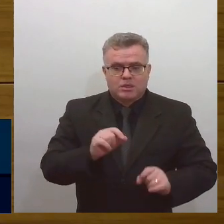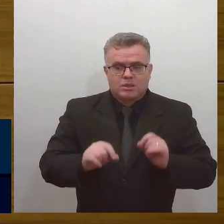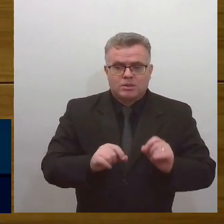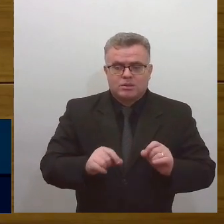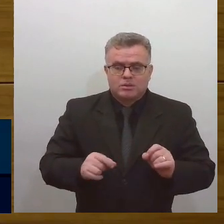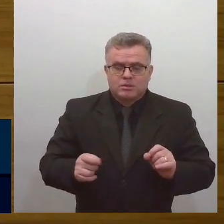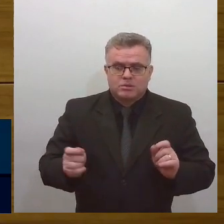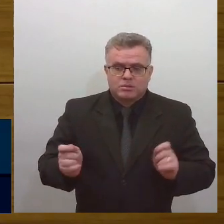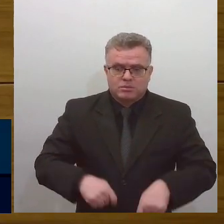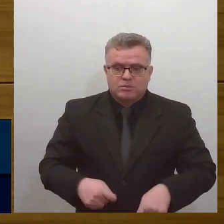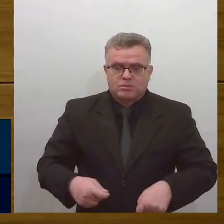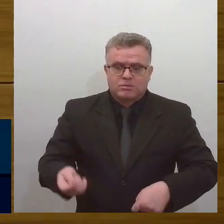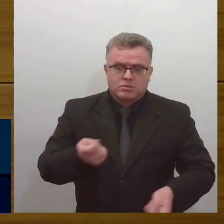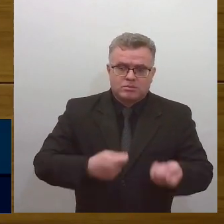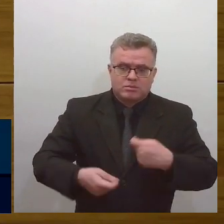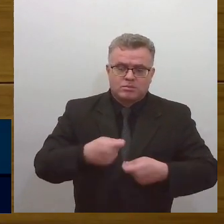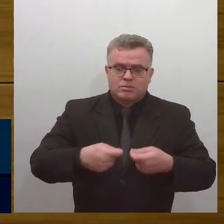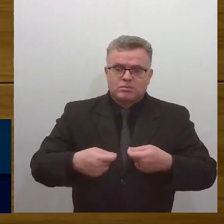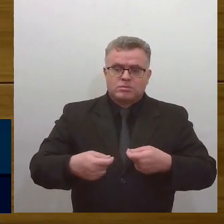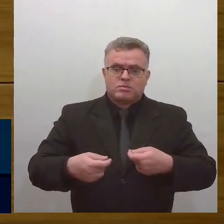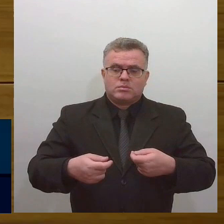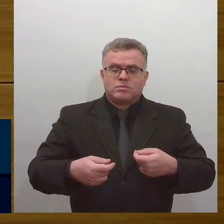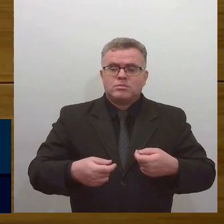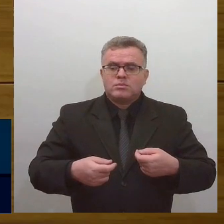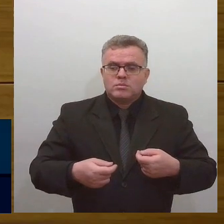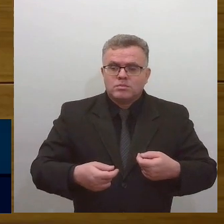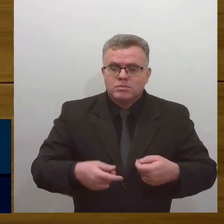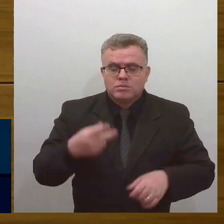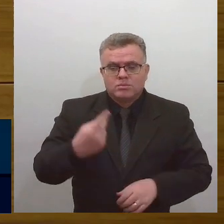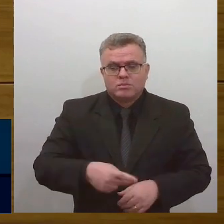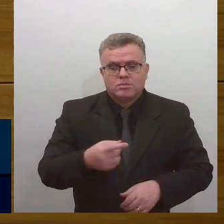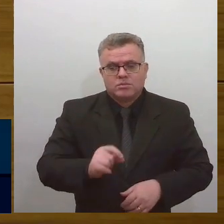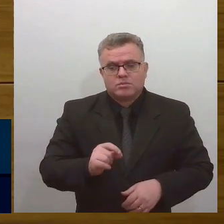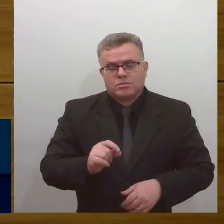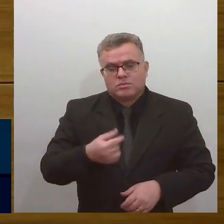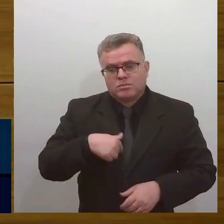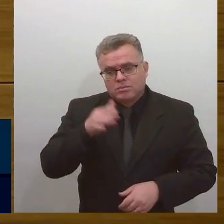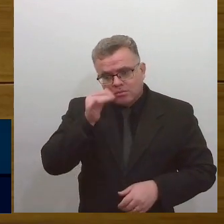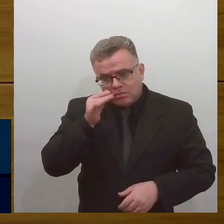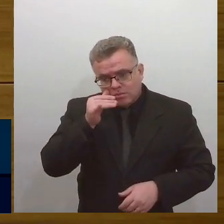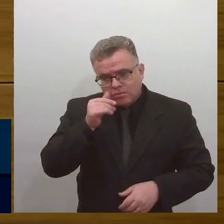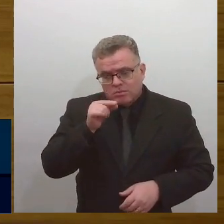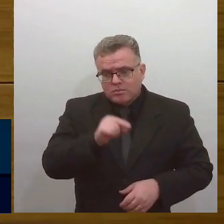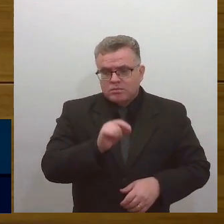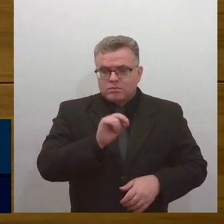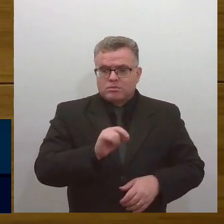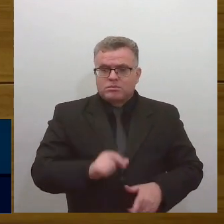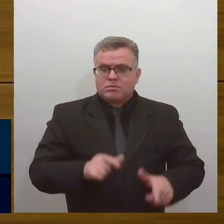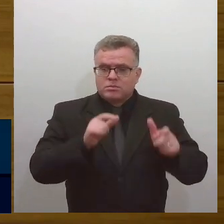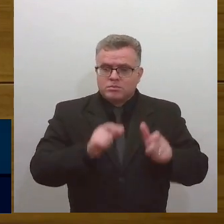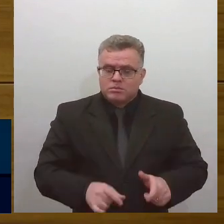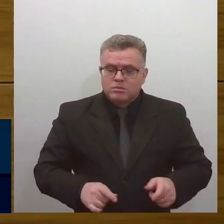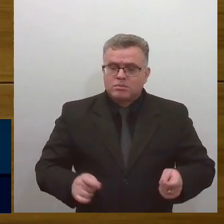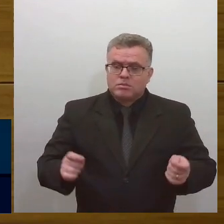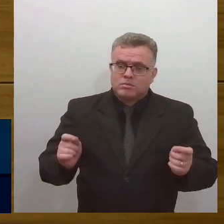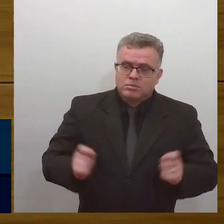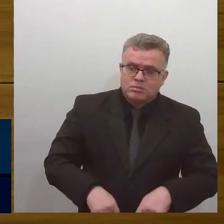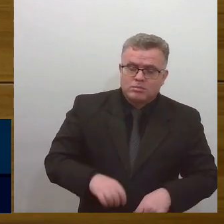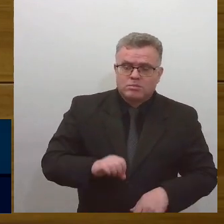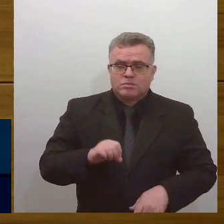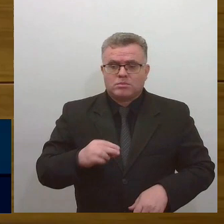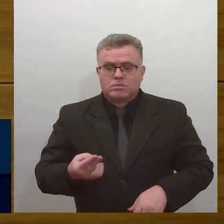ambiental para saber se aquele trecho pode ser absorvido se há se